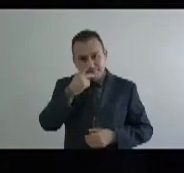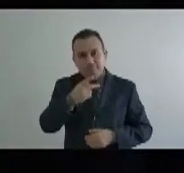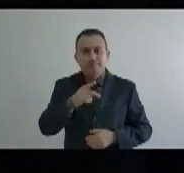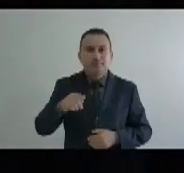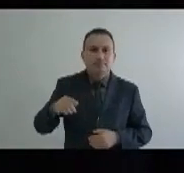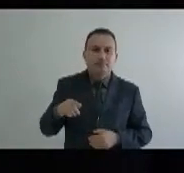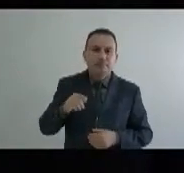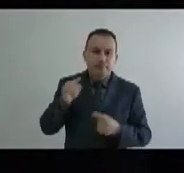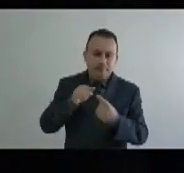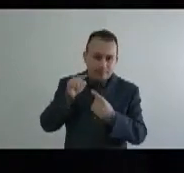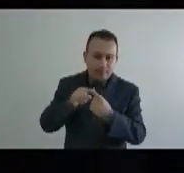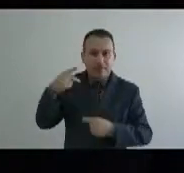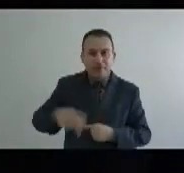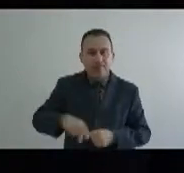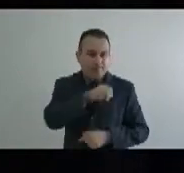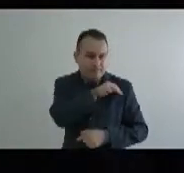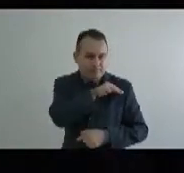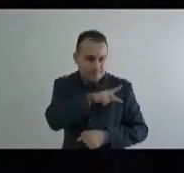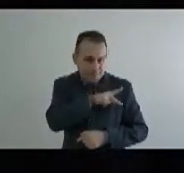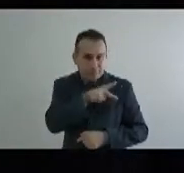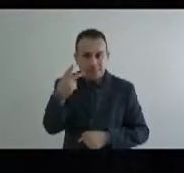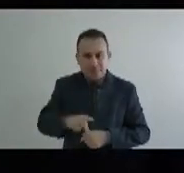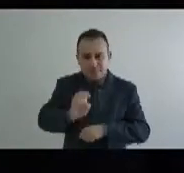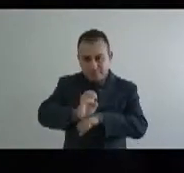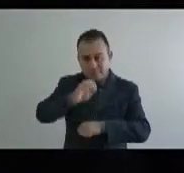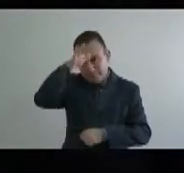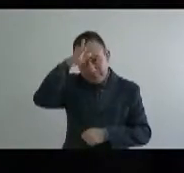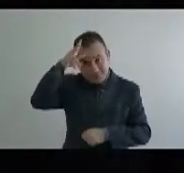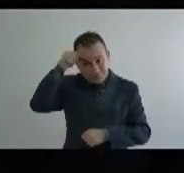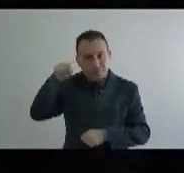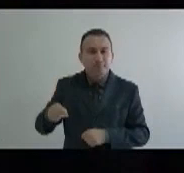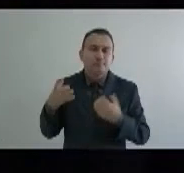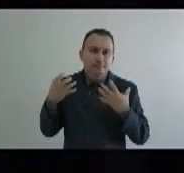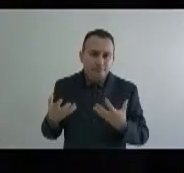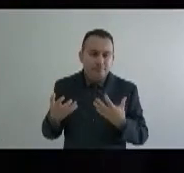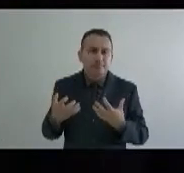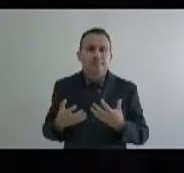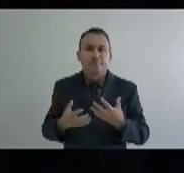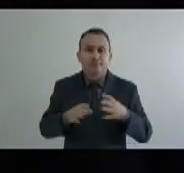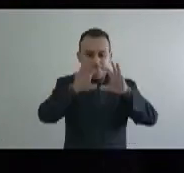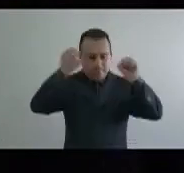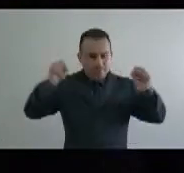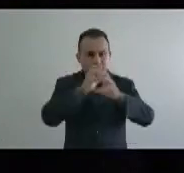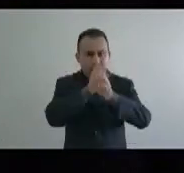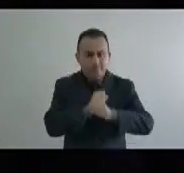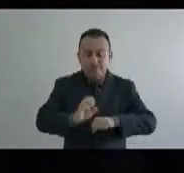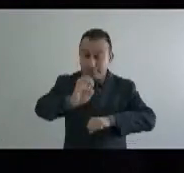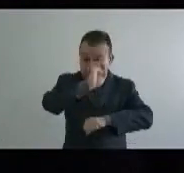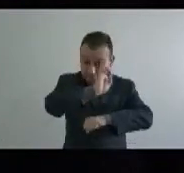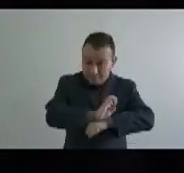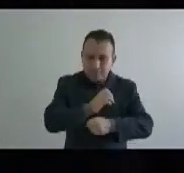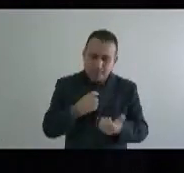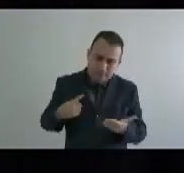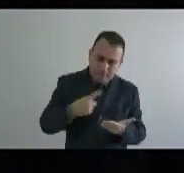Ministério Público do Estado de Mato Grosso, de seguir firmando e concretizando parcerias com o Tribunal de Contas do Estado e também com os